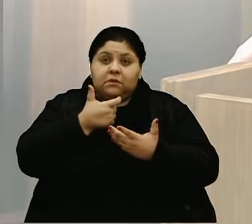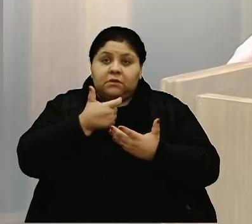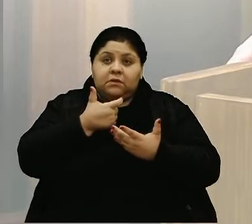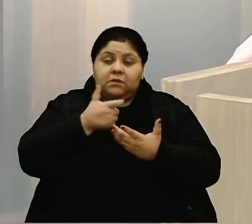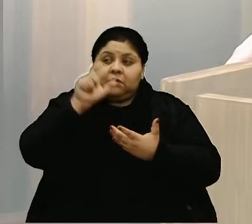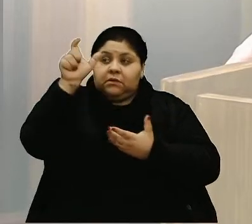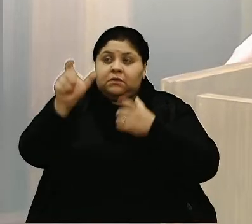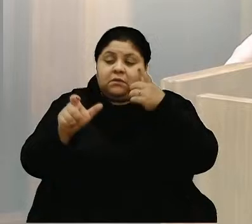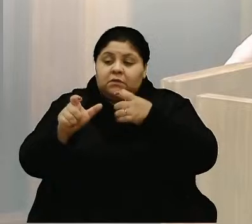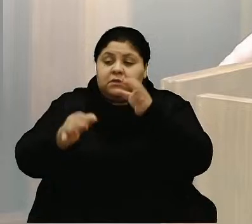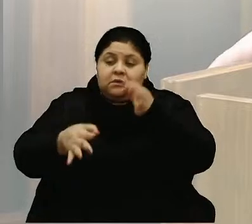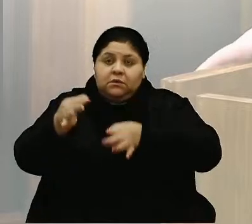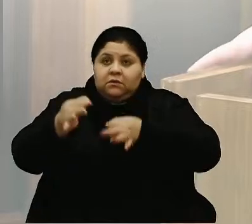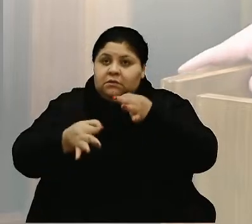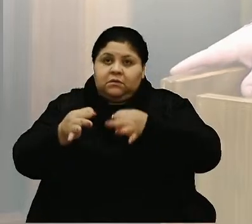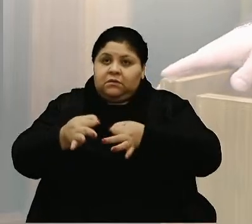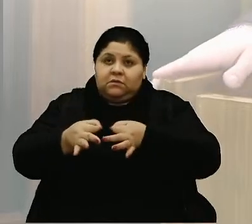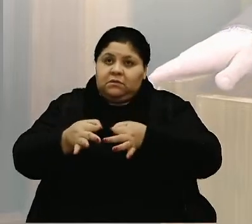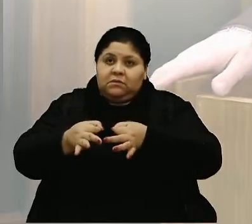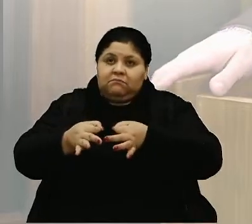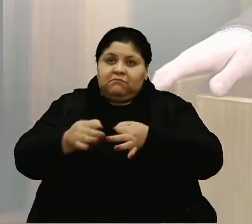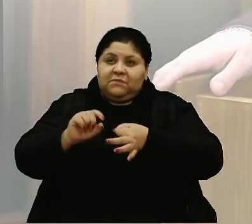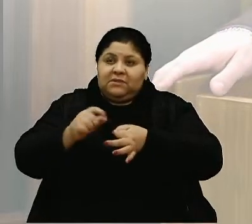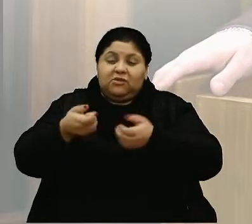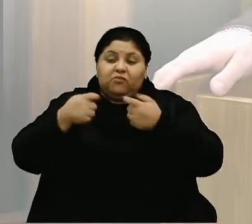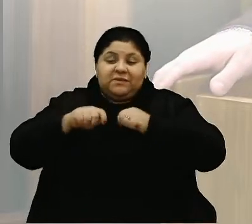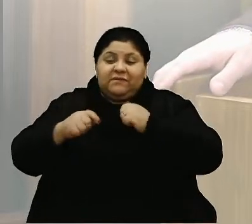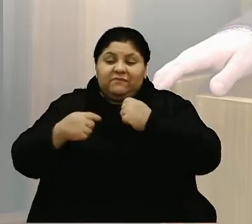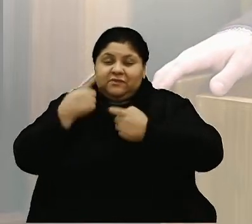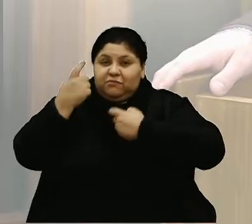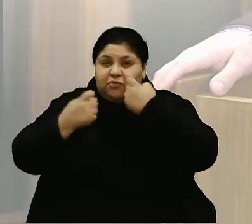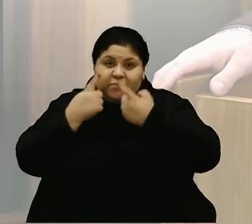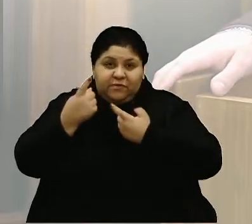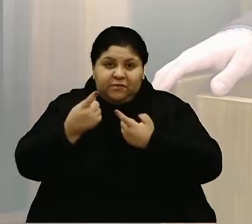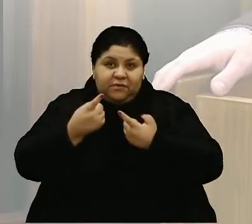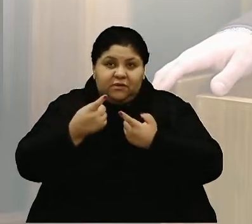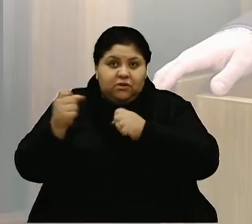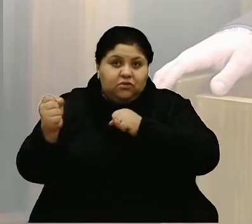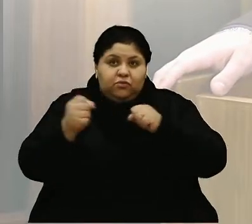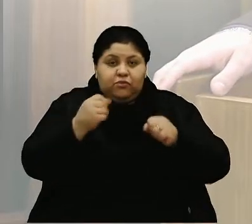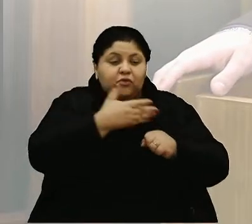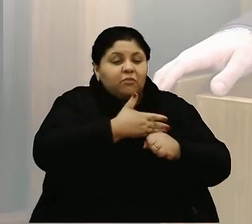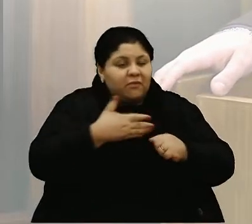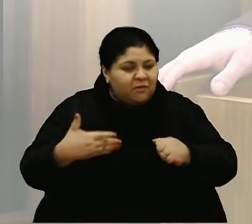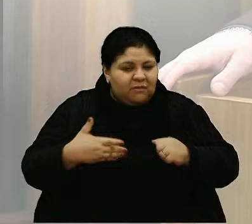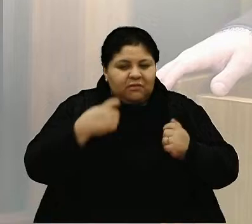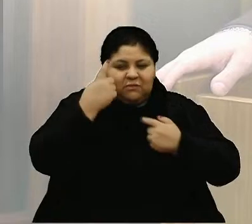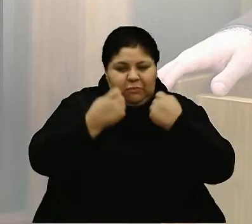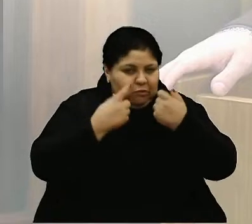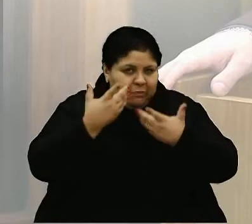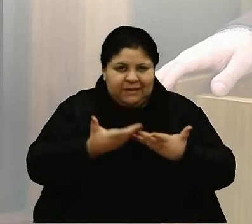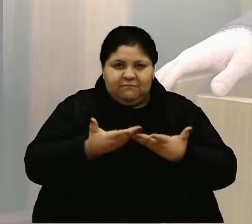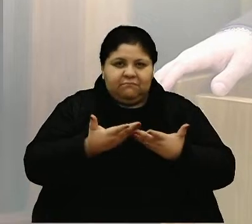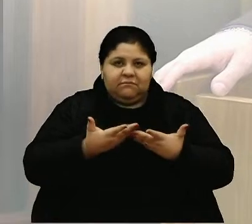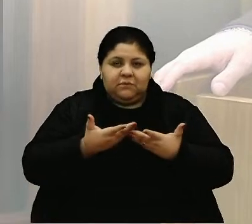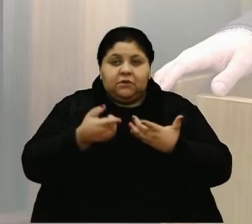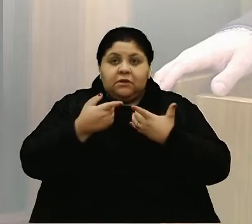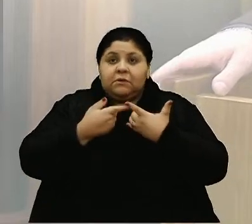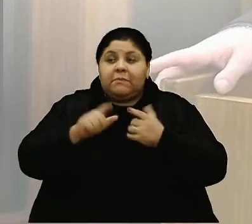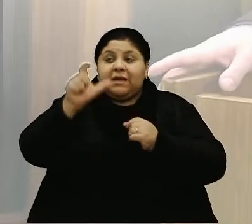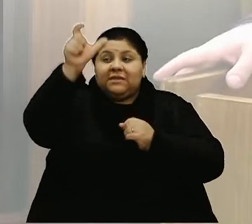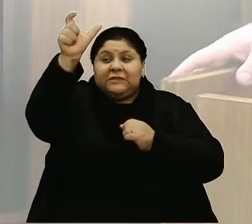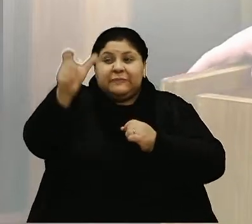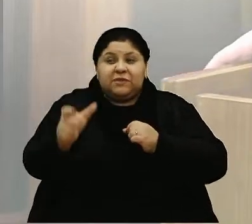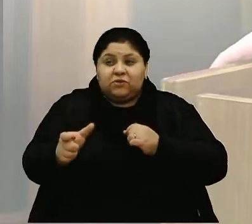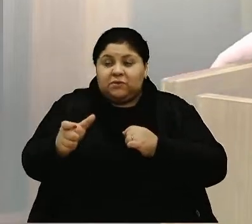pessoas jurídicas elas não deveriam se preocupar. E tão somente o poder público deveria se preocupar. Mas pessoas que